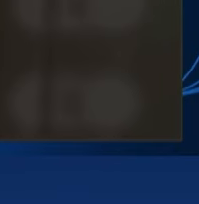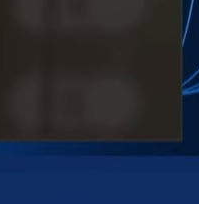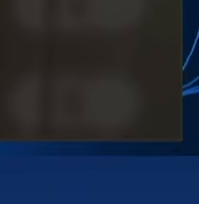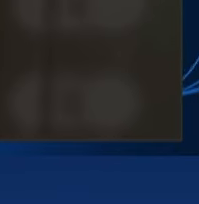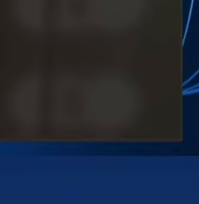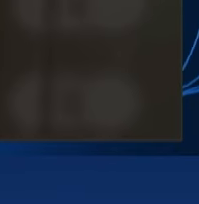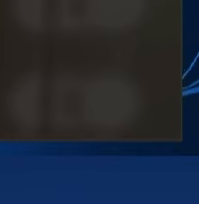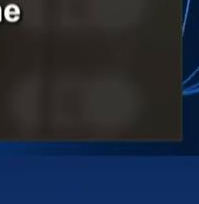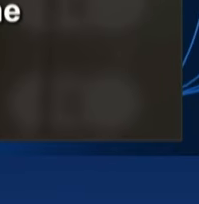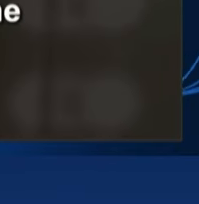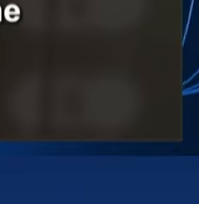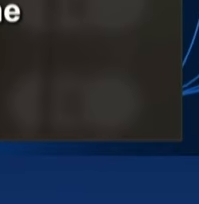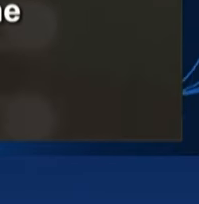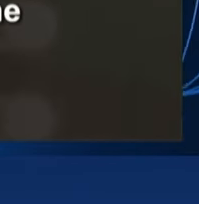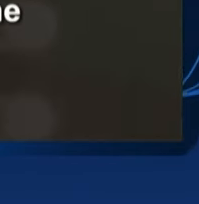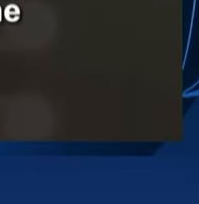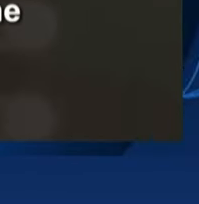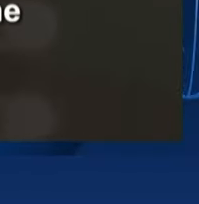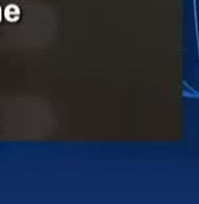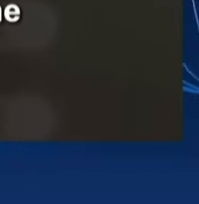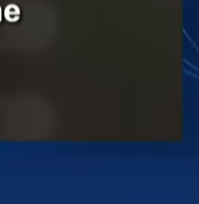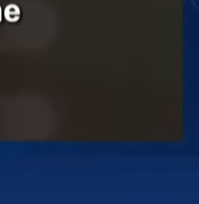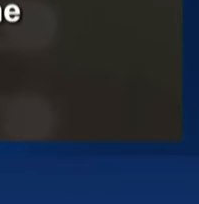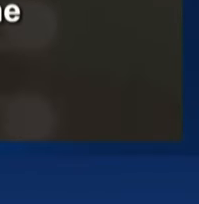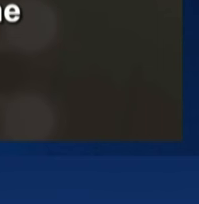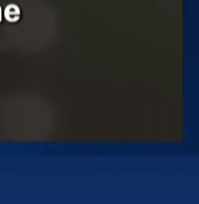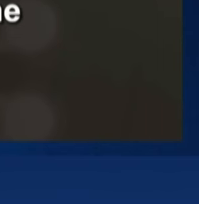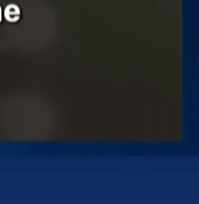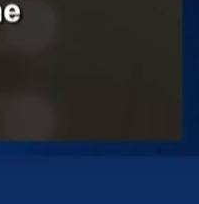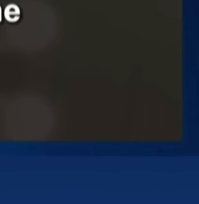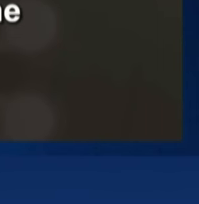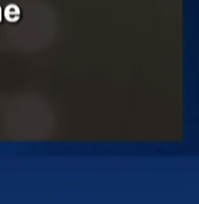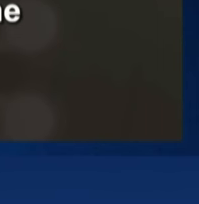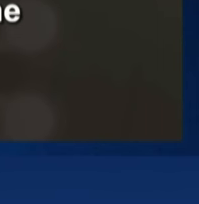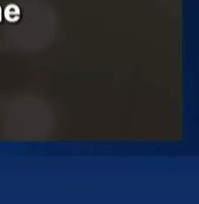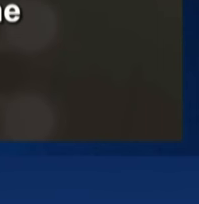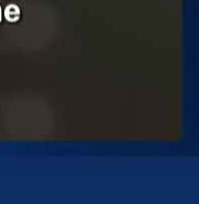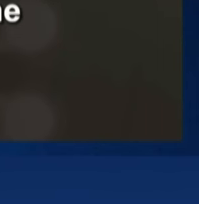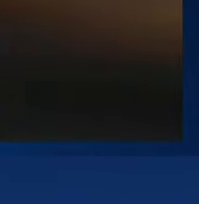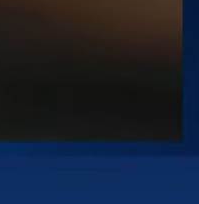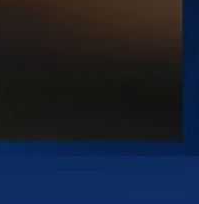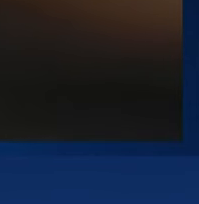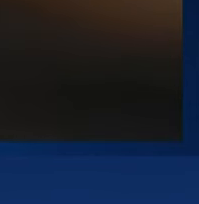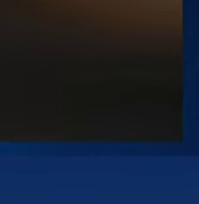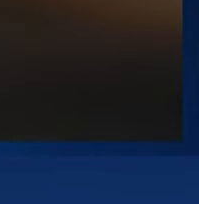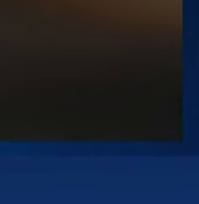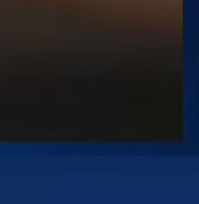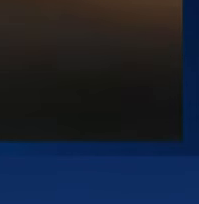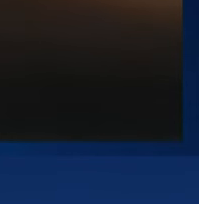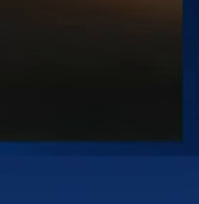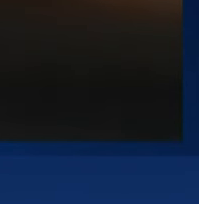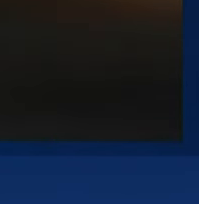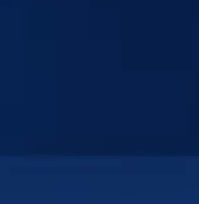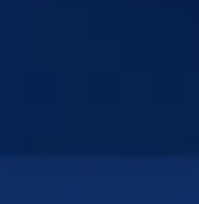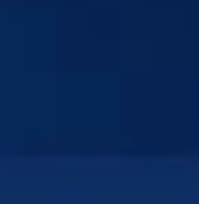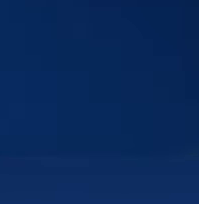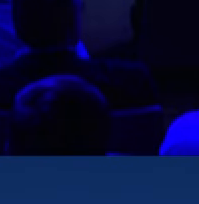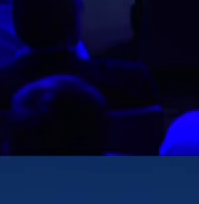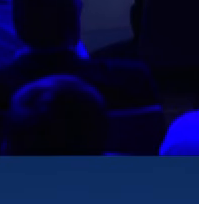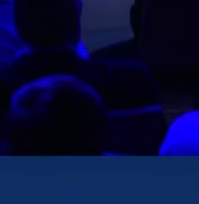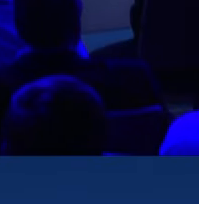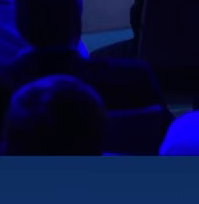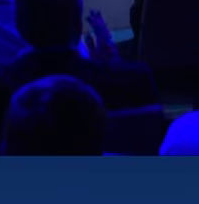todas as redes sociais se tornando um ativo muito importante para a empresa é